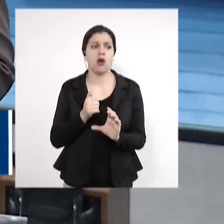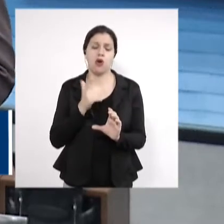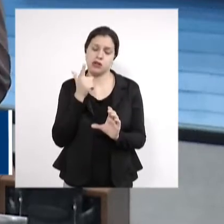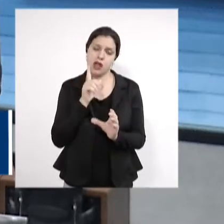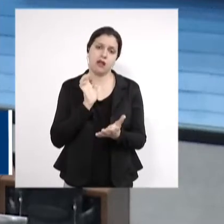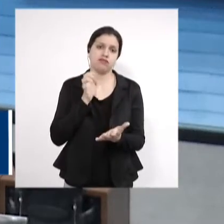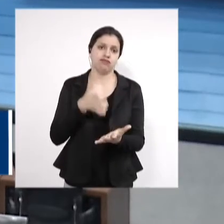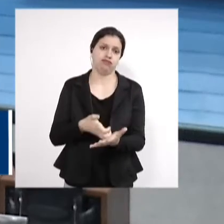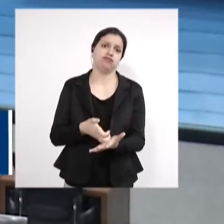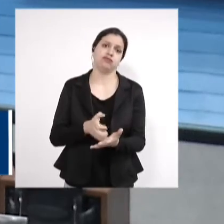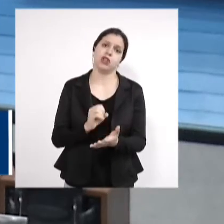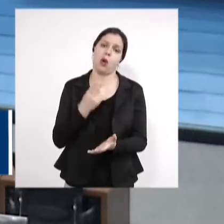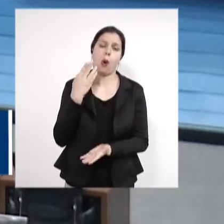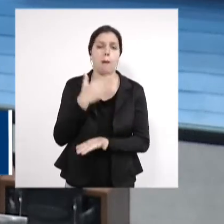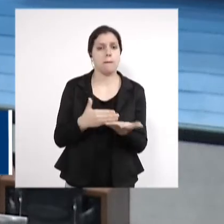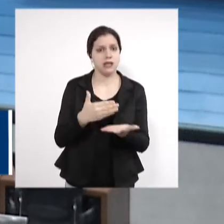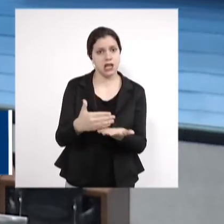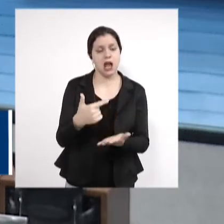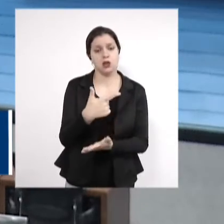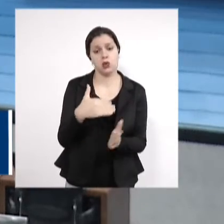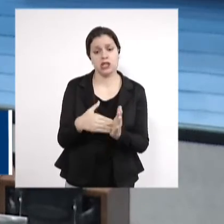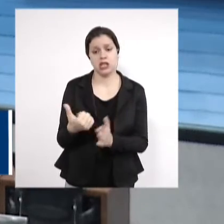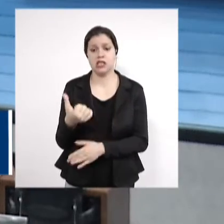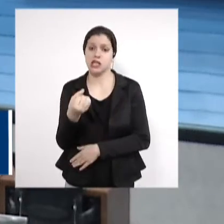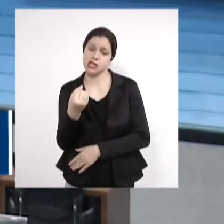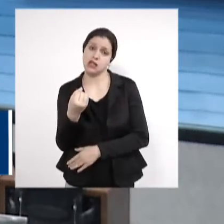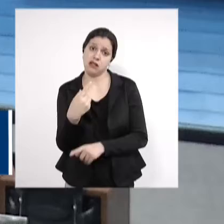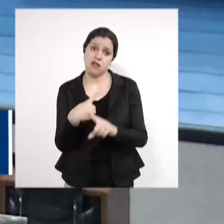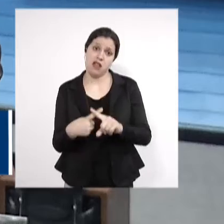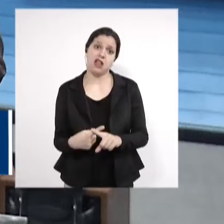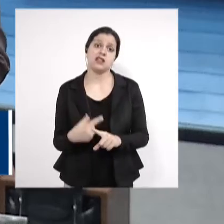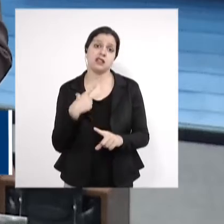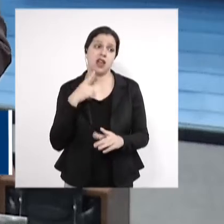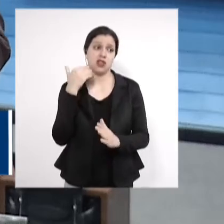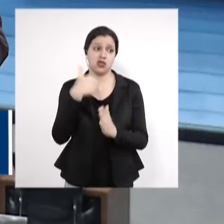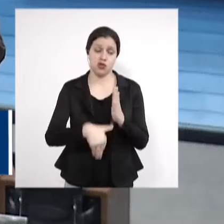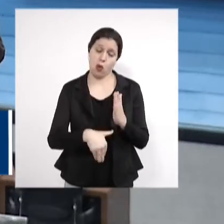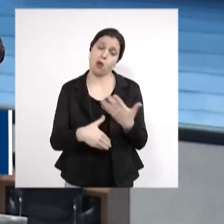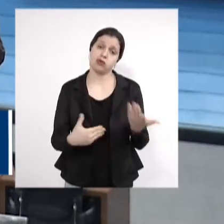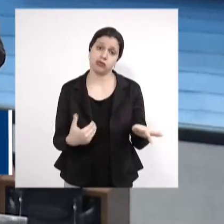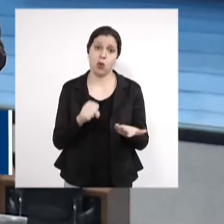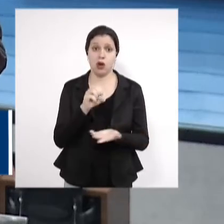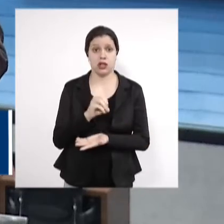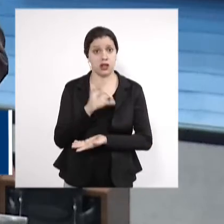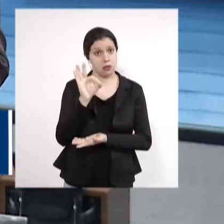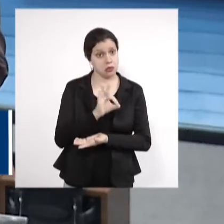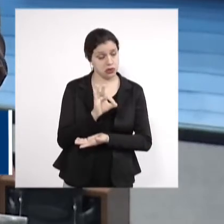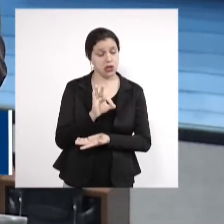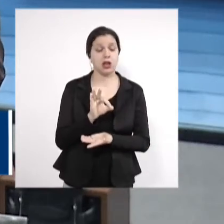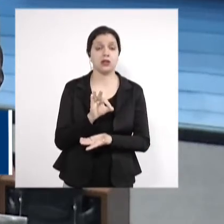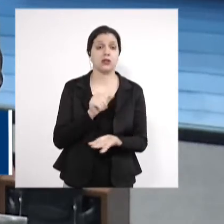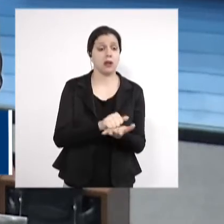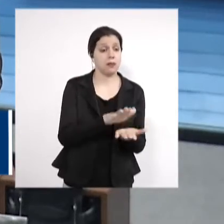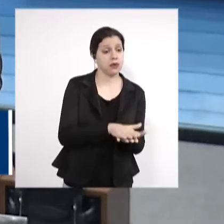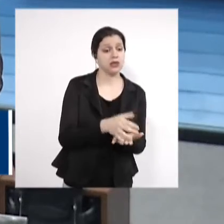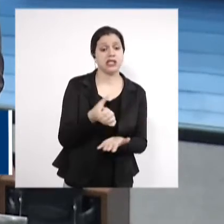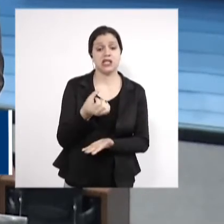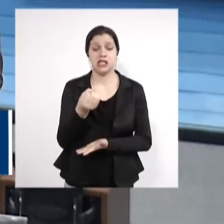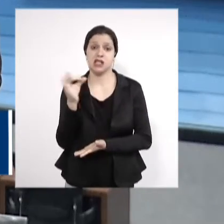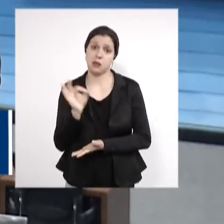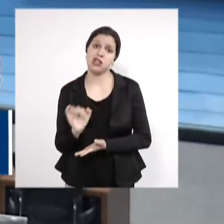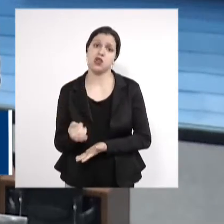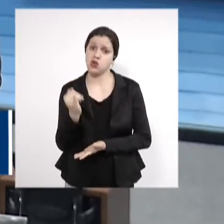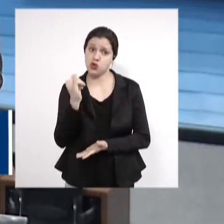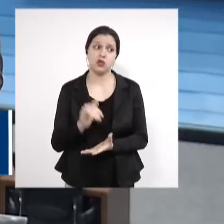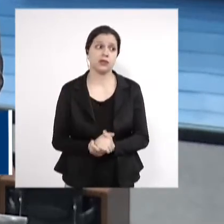vista ou até parcelar entre 2 e 60 vezes com um desconto bom até, né? Maritê, 80% na multa e 60% nos juros. E é uma